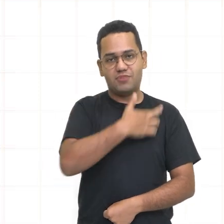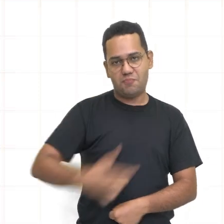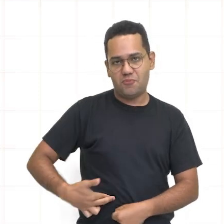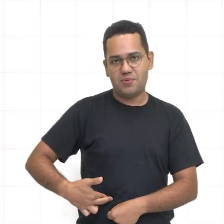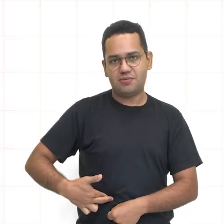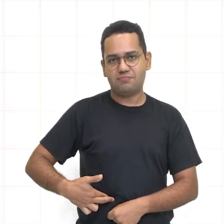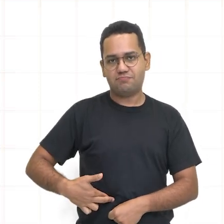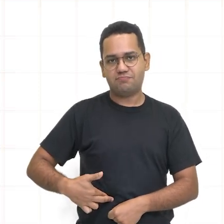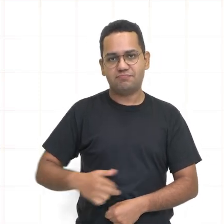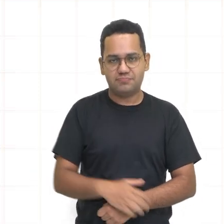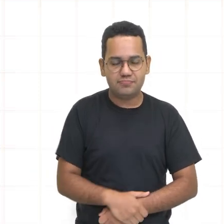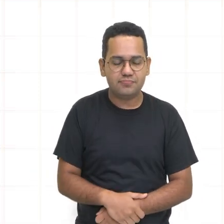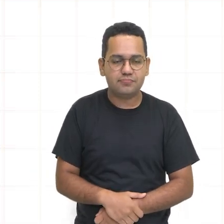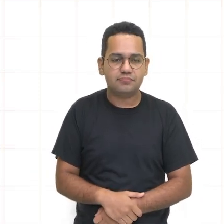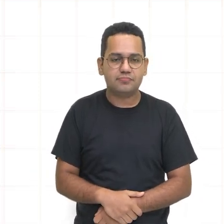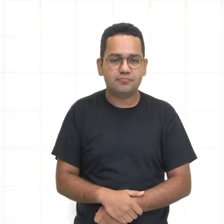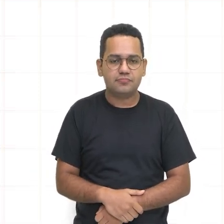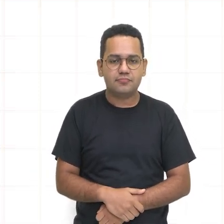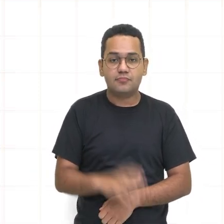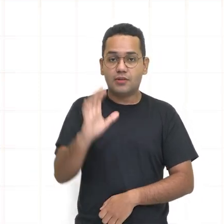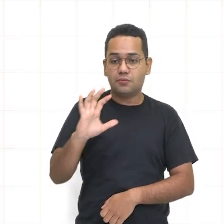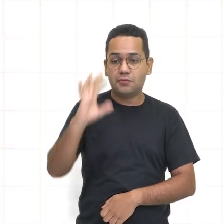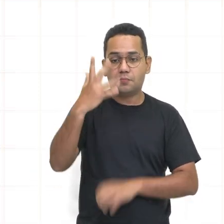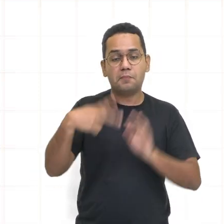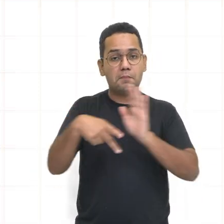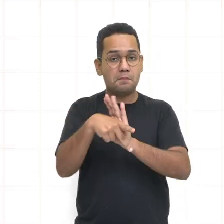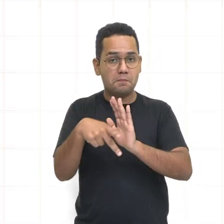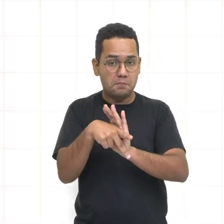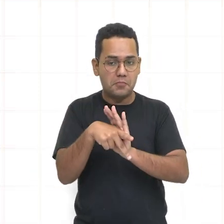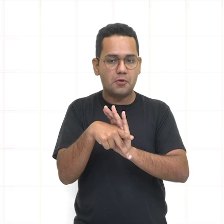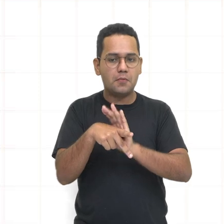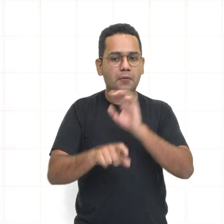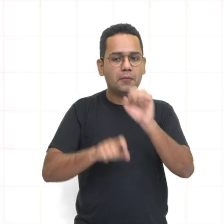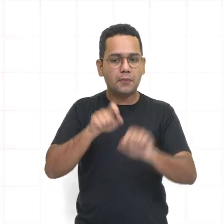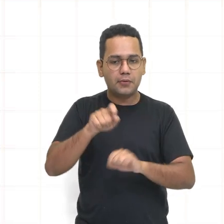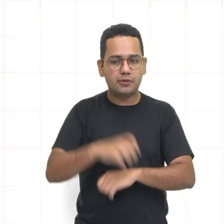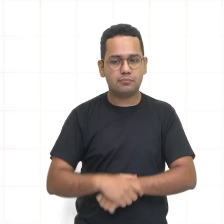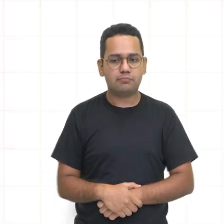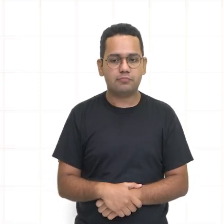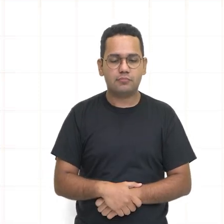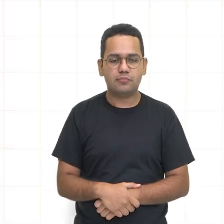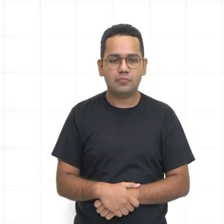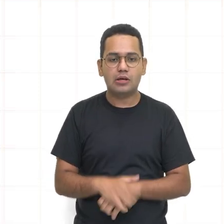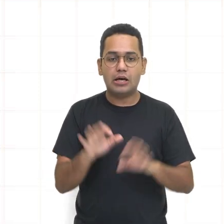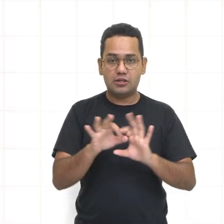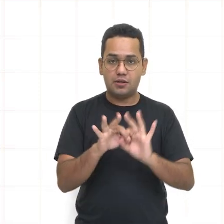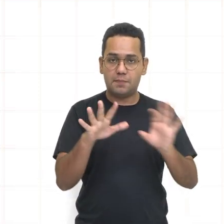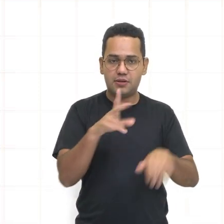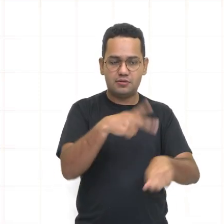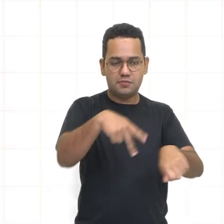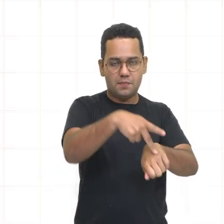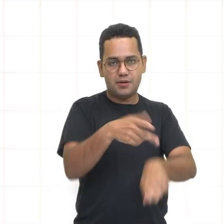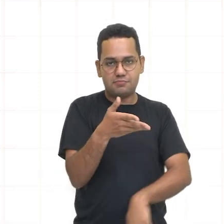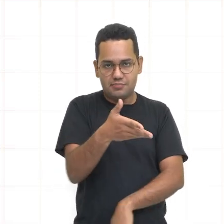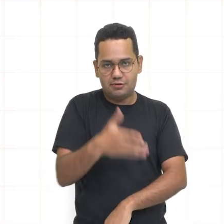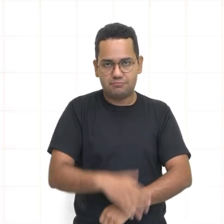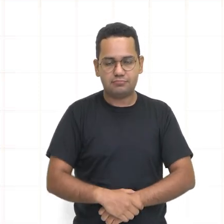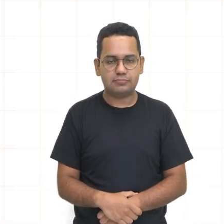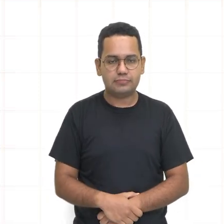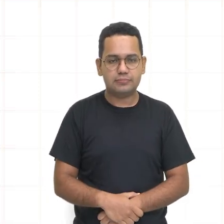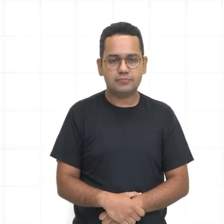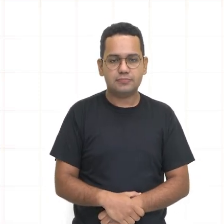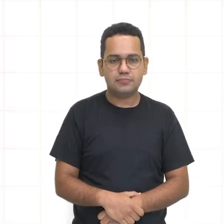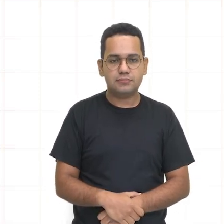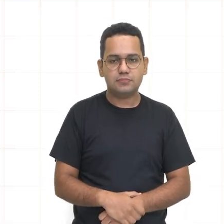vigor, certo? Então esses são os acontecimentos que vão levar a Indonésia a ter a sua independência de fato. Vamos observar